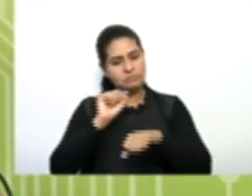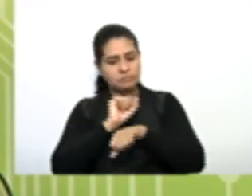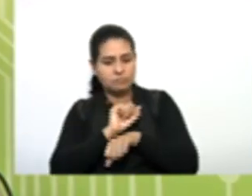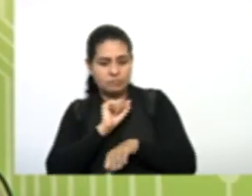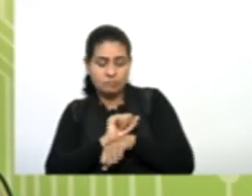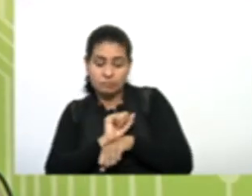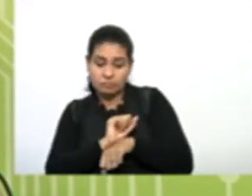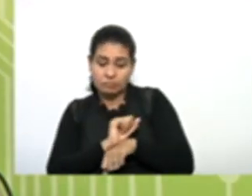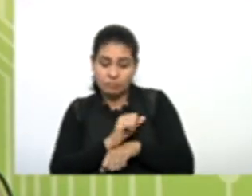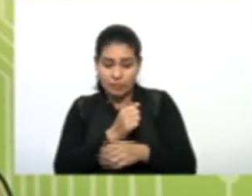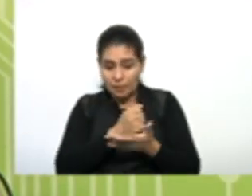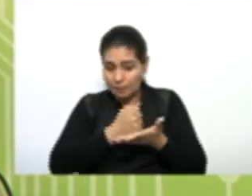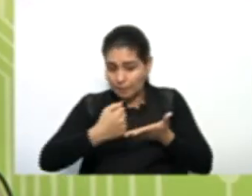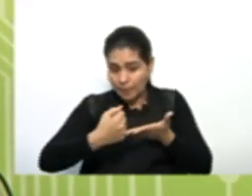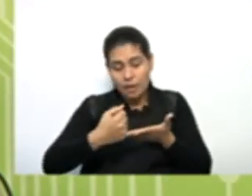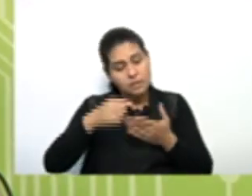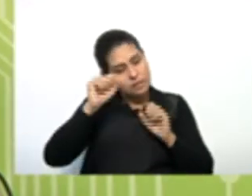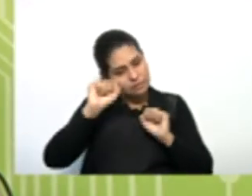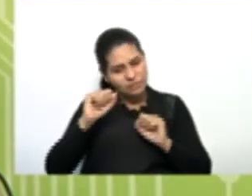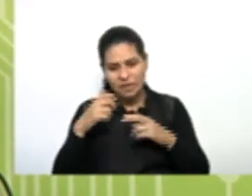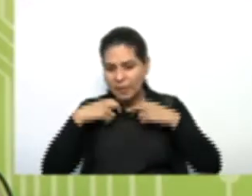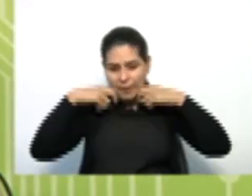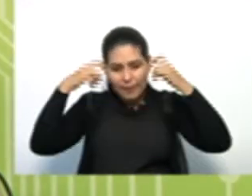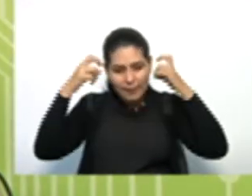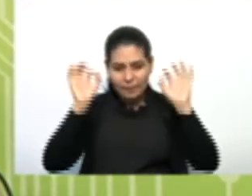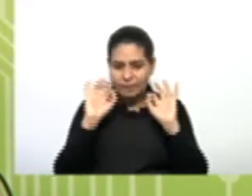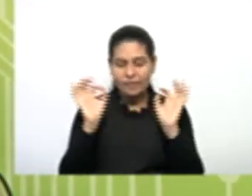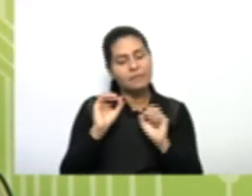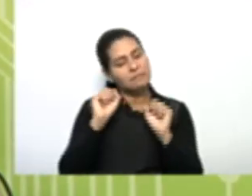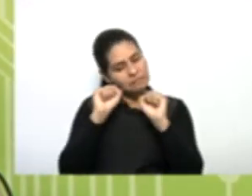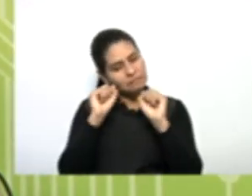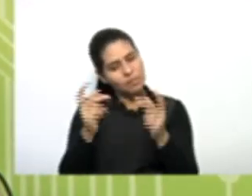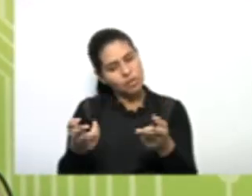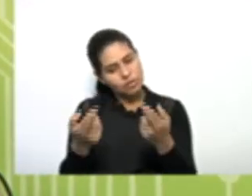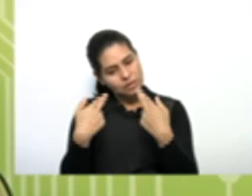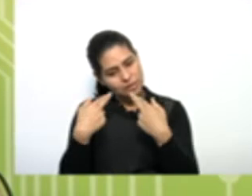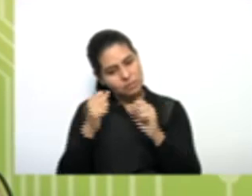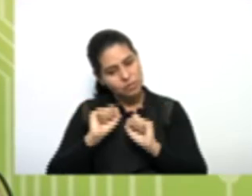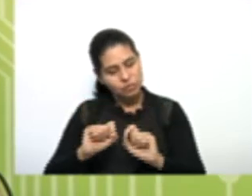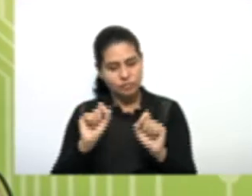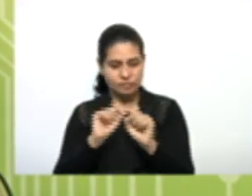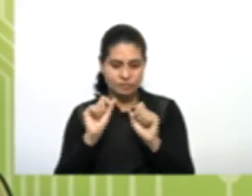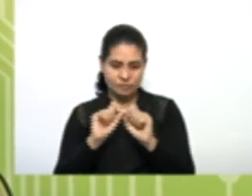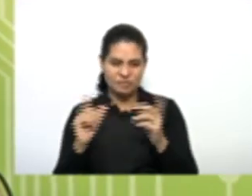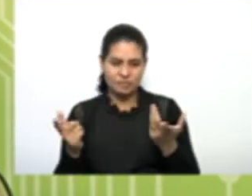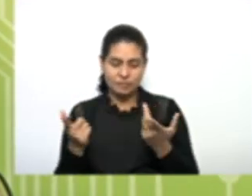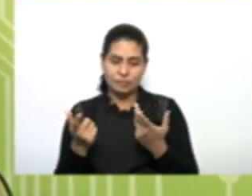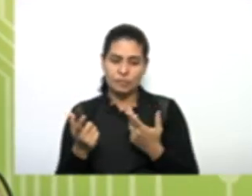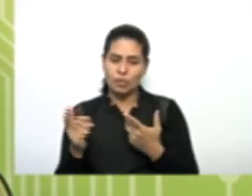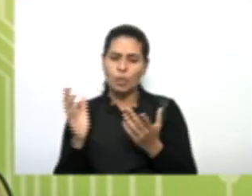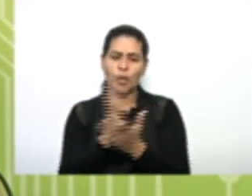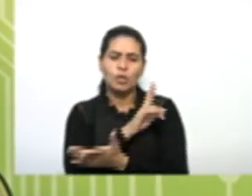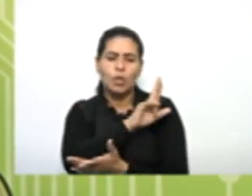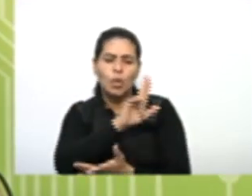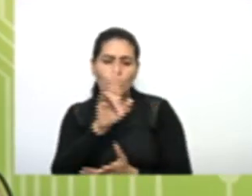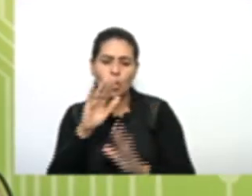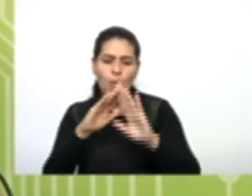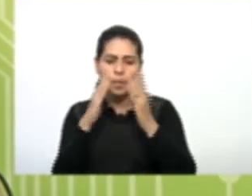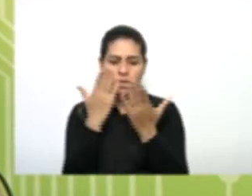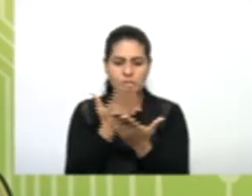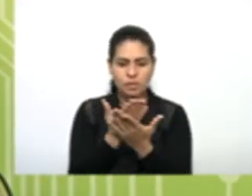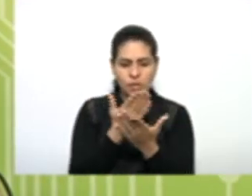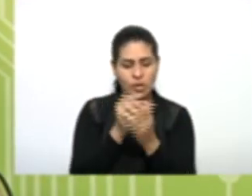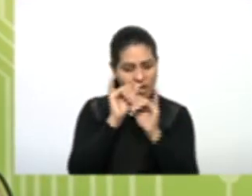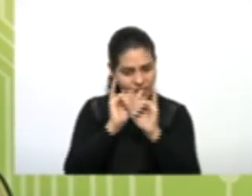assim, esse primeiro momento, não se acanhe, mande a sua resposta de acordo com o que você fez, mande o nome da escola que a gente gostaria de